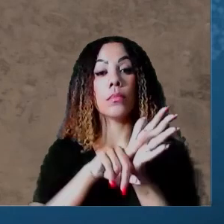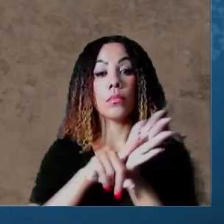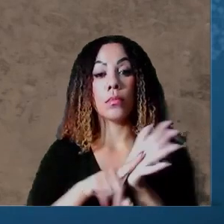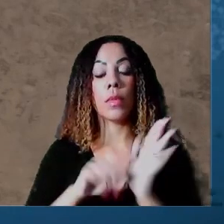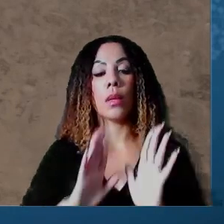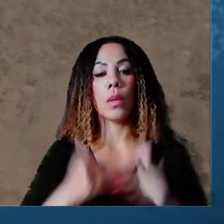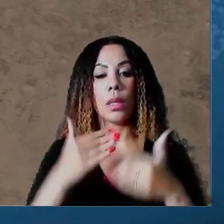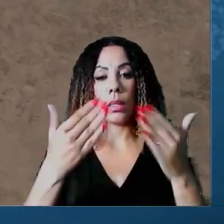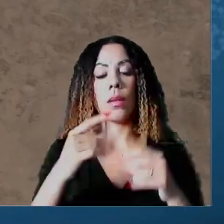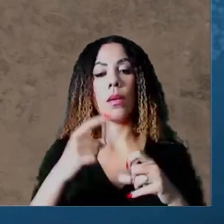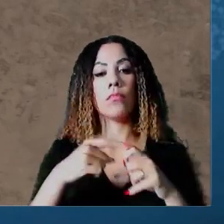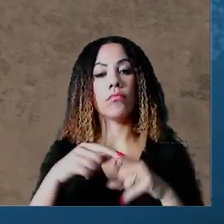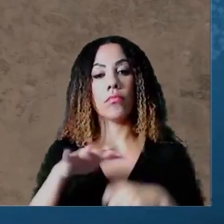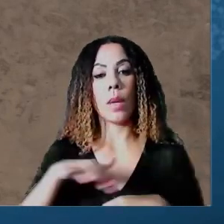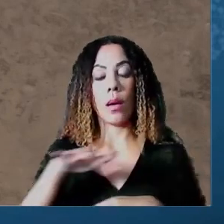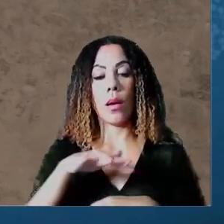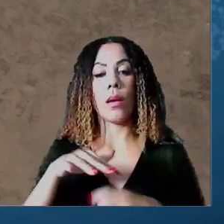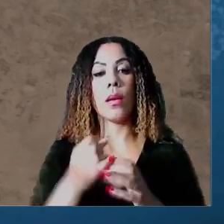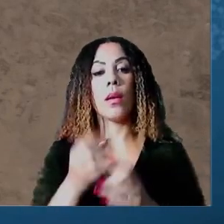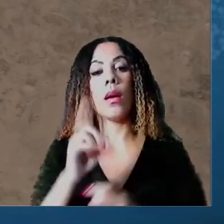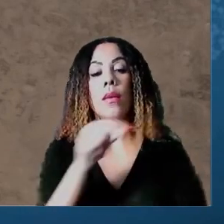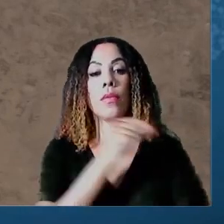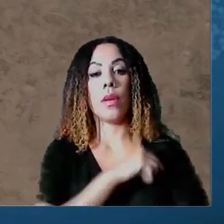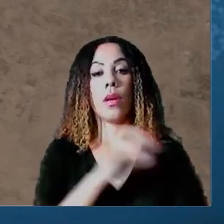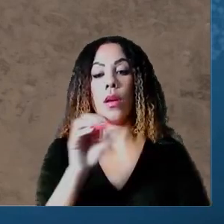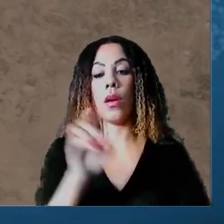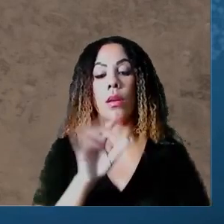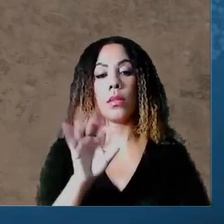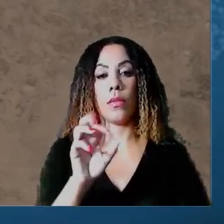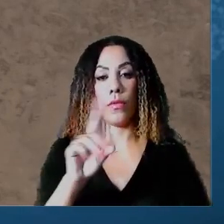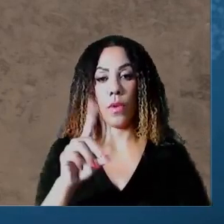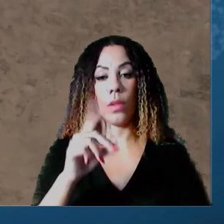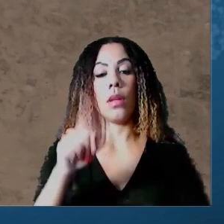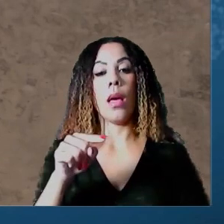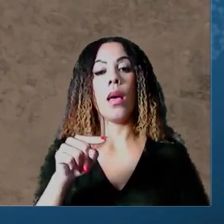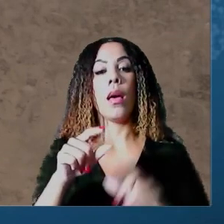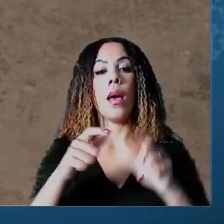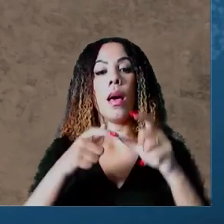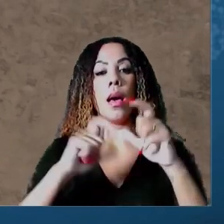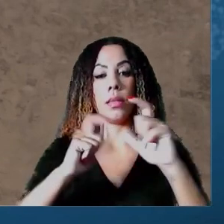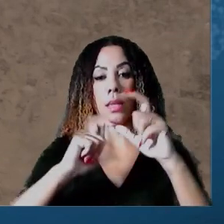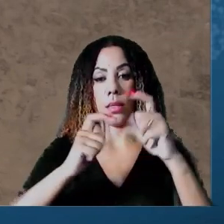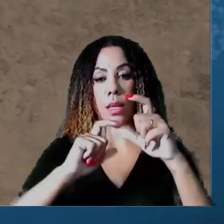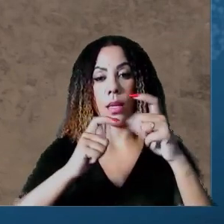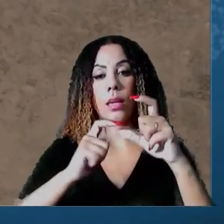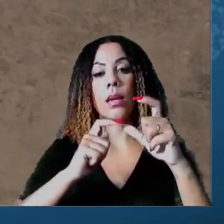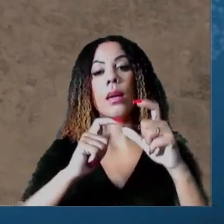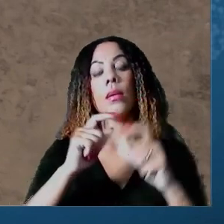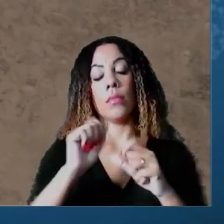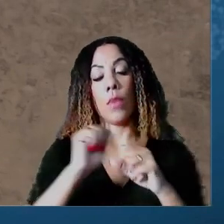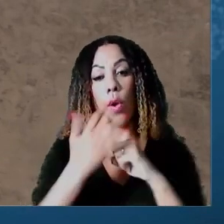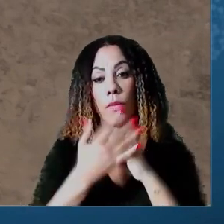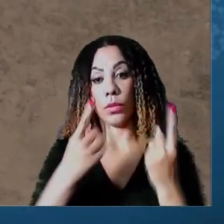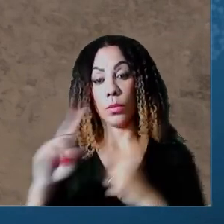desenvolvimento clínico da vacina Oxford AstraZeneca contra a Covid-19. Contribuiu para o desenvolvimento de mais